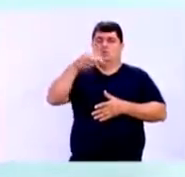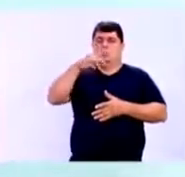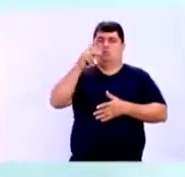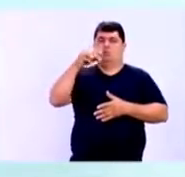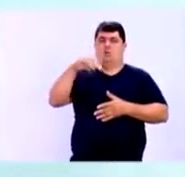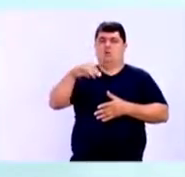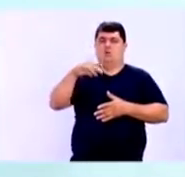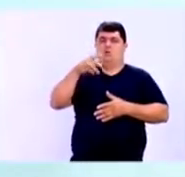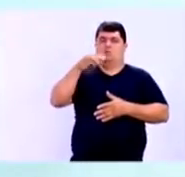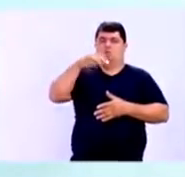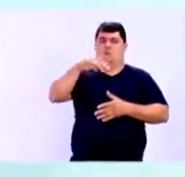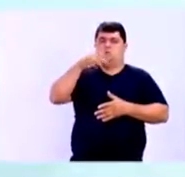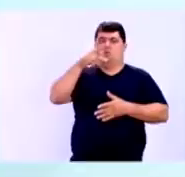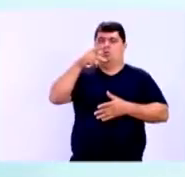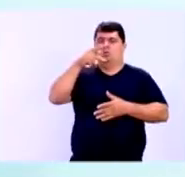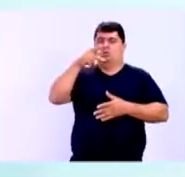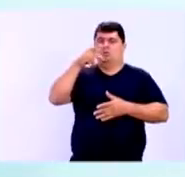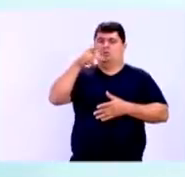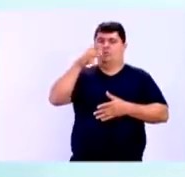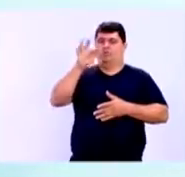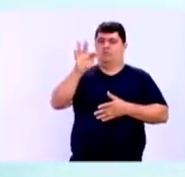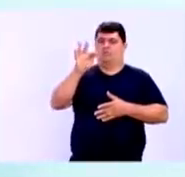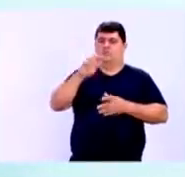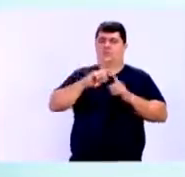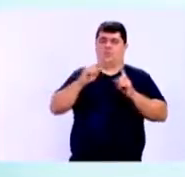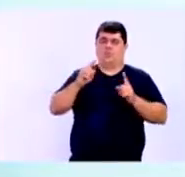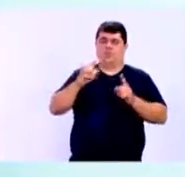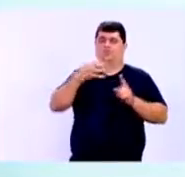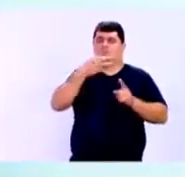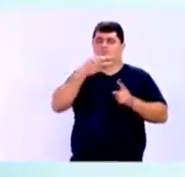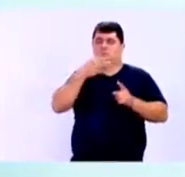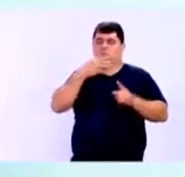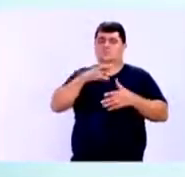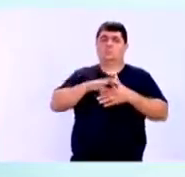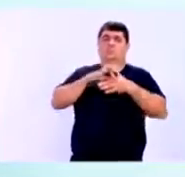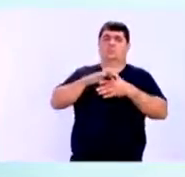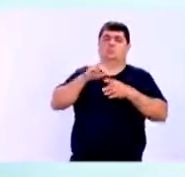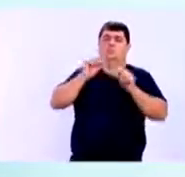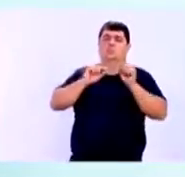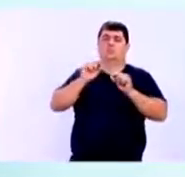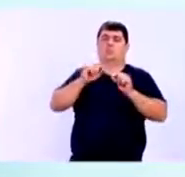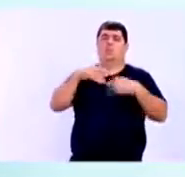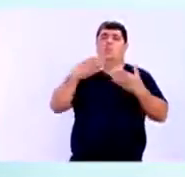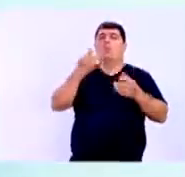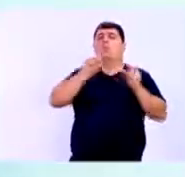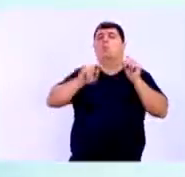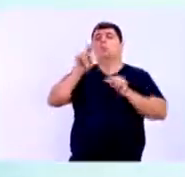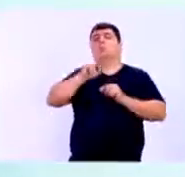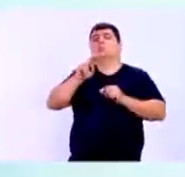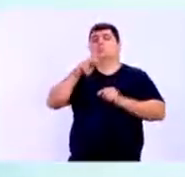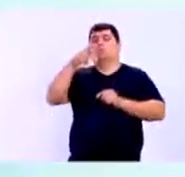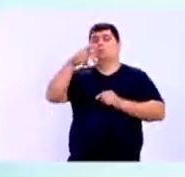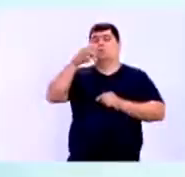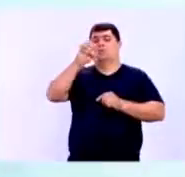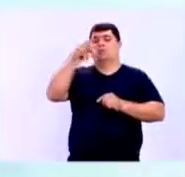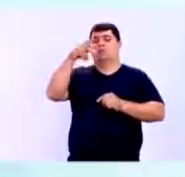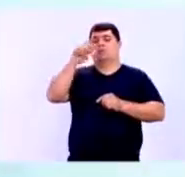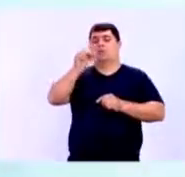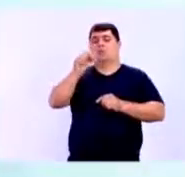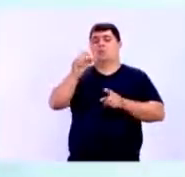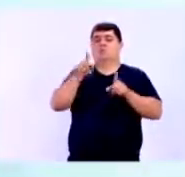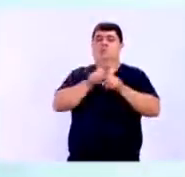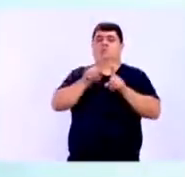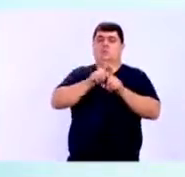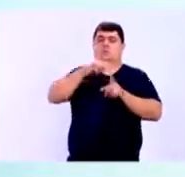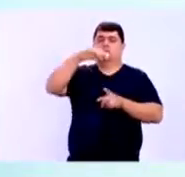média ponderada fixa, mas para um conhecimento principal, qual é o utilizado? PEPs e a